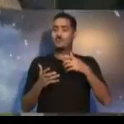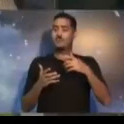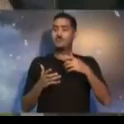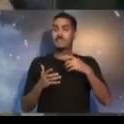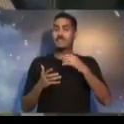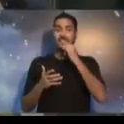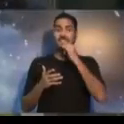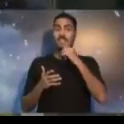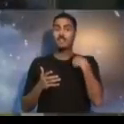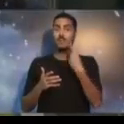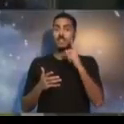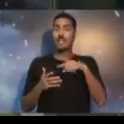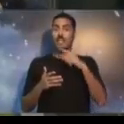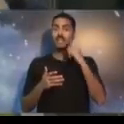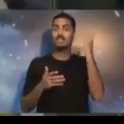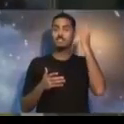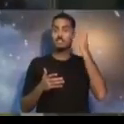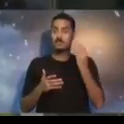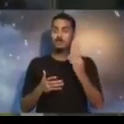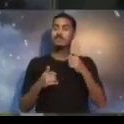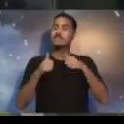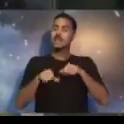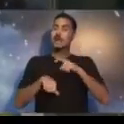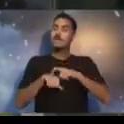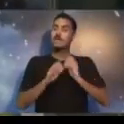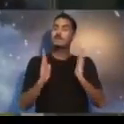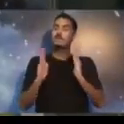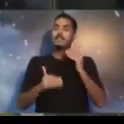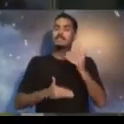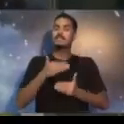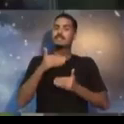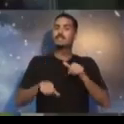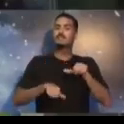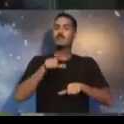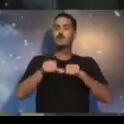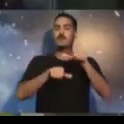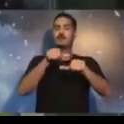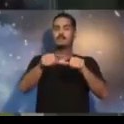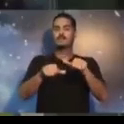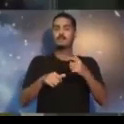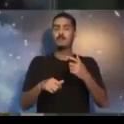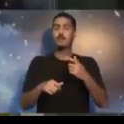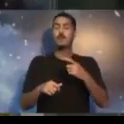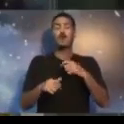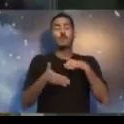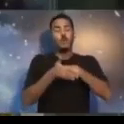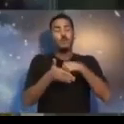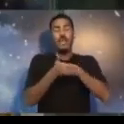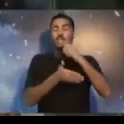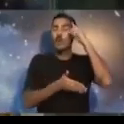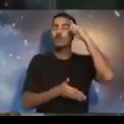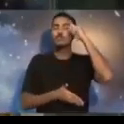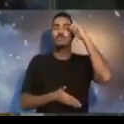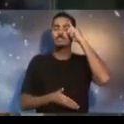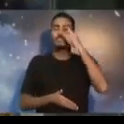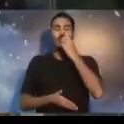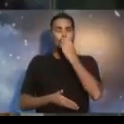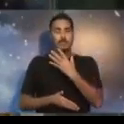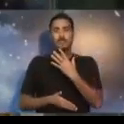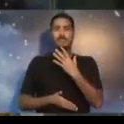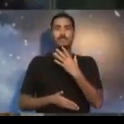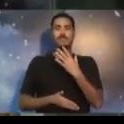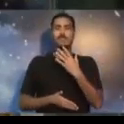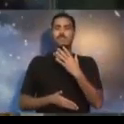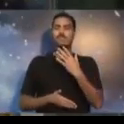Nós somos espíritos que estamos num processo de transformação interna, lutando todos os dias o bom combate, na